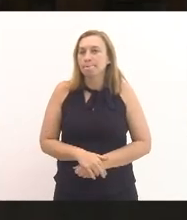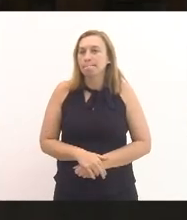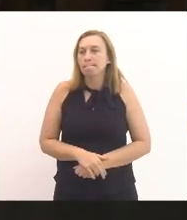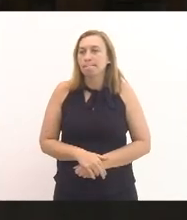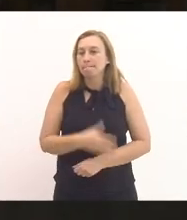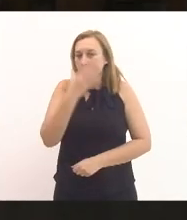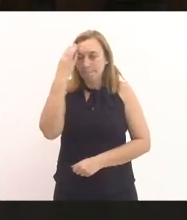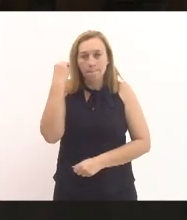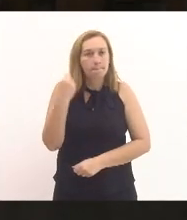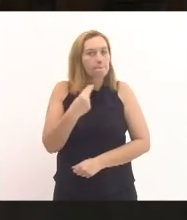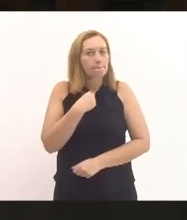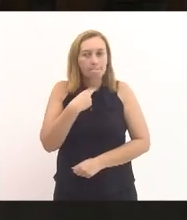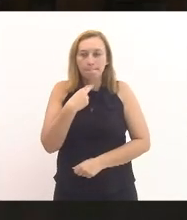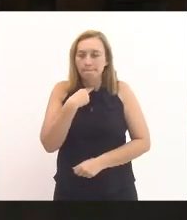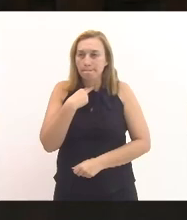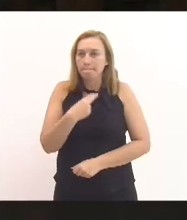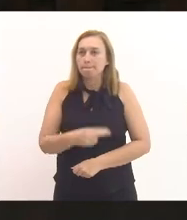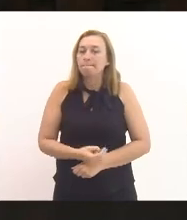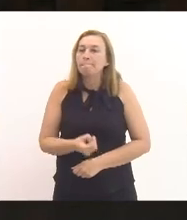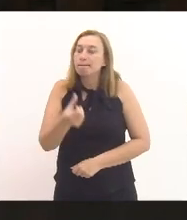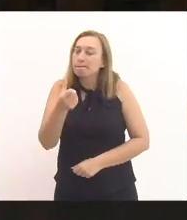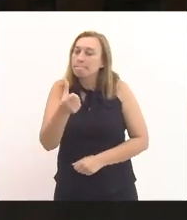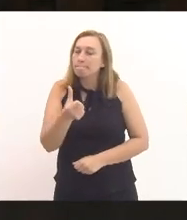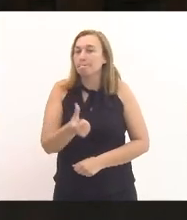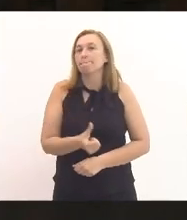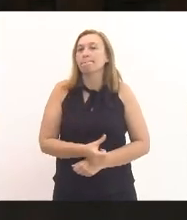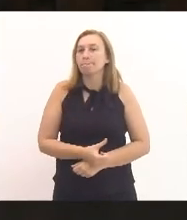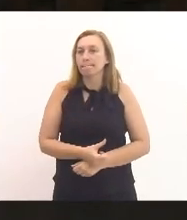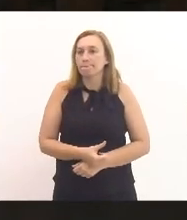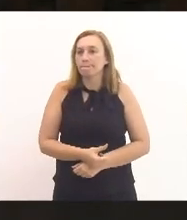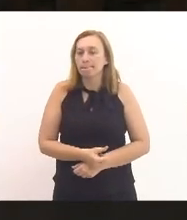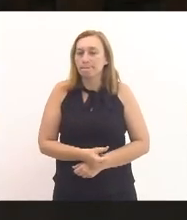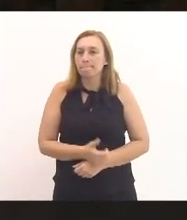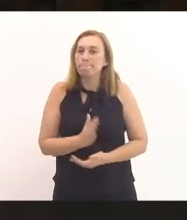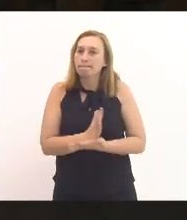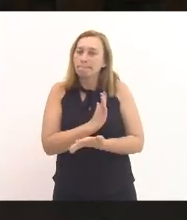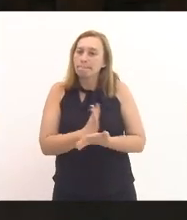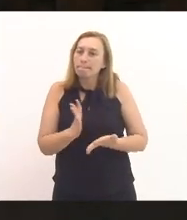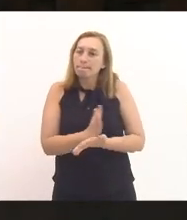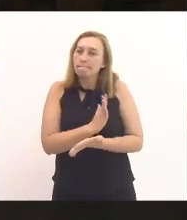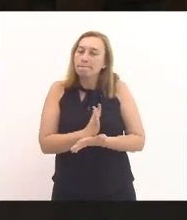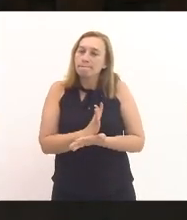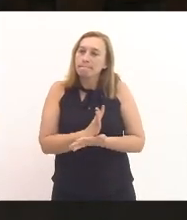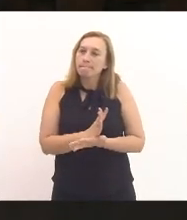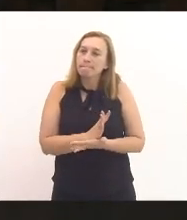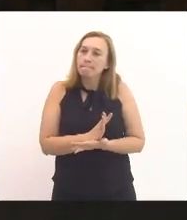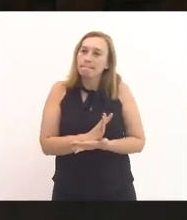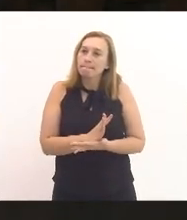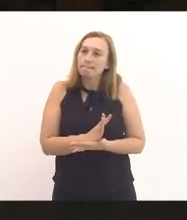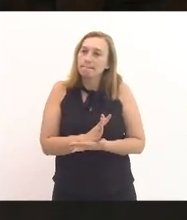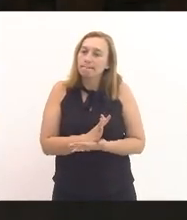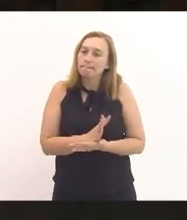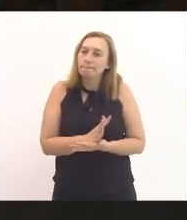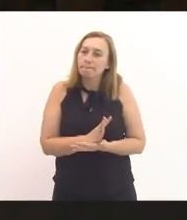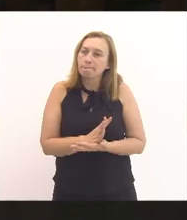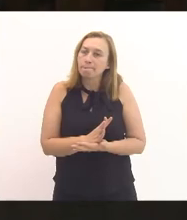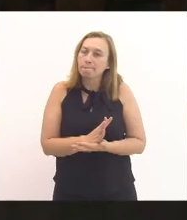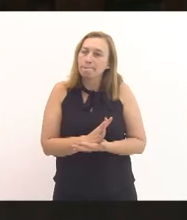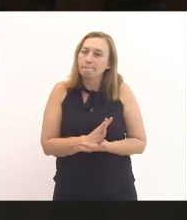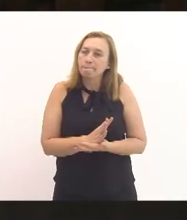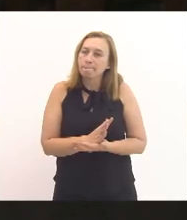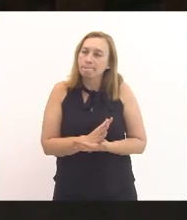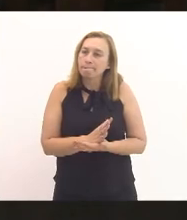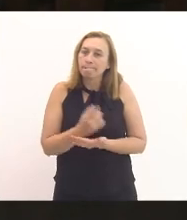esquecida é poucas vezes e vou colocar assim poucas vezes nós vimos